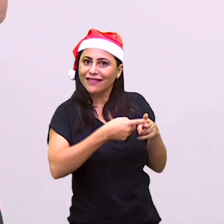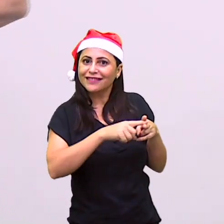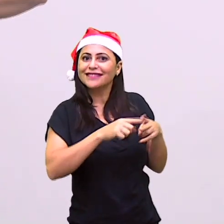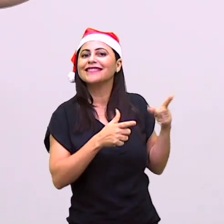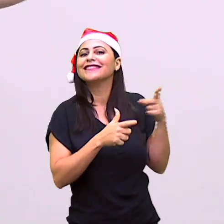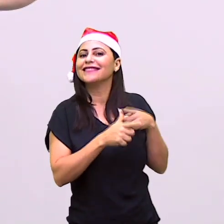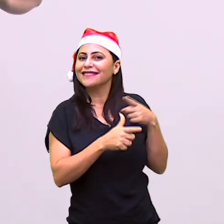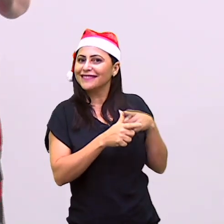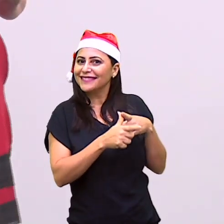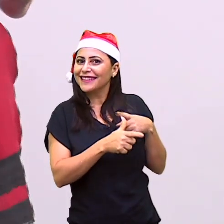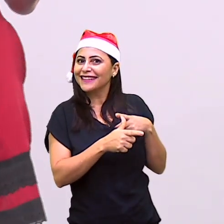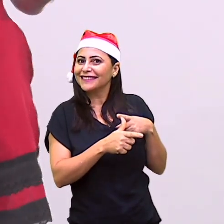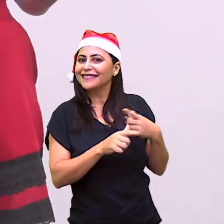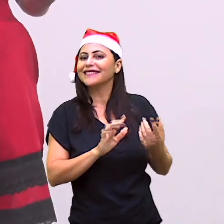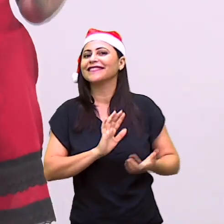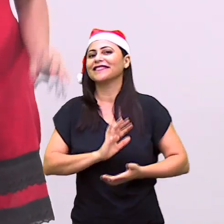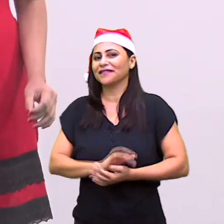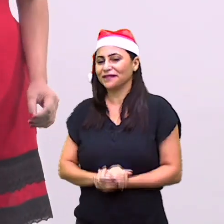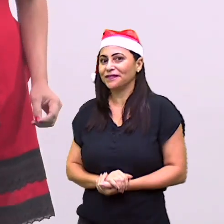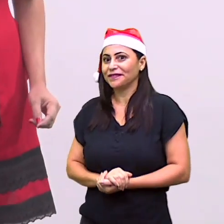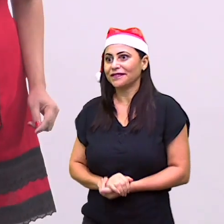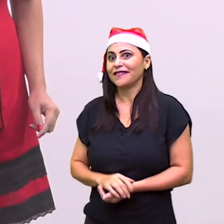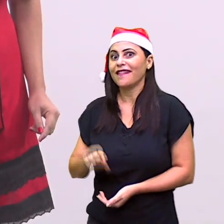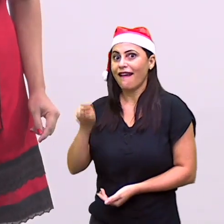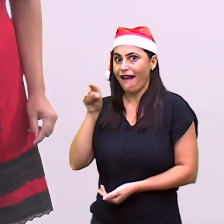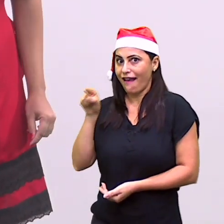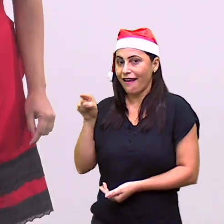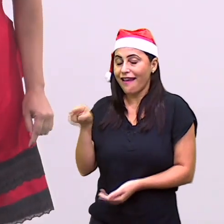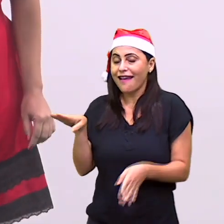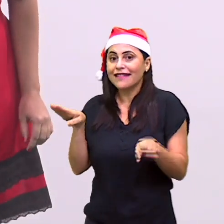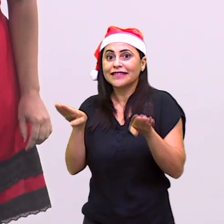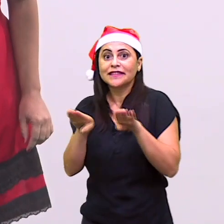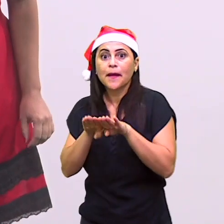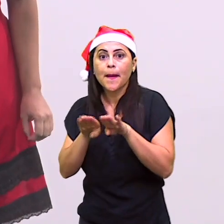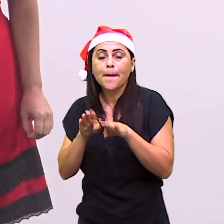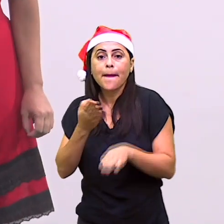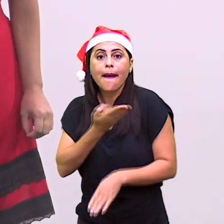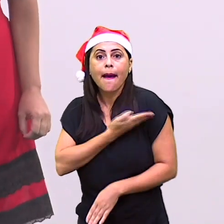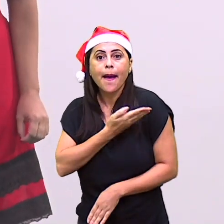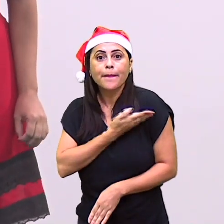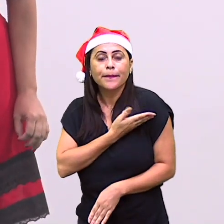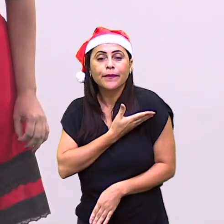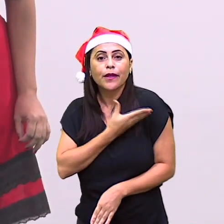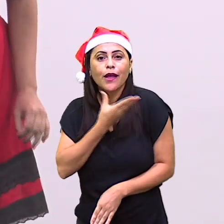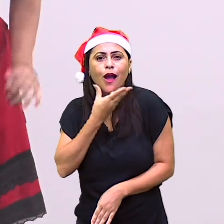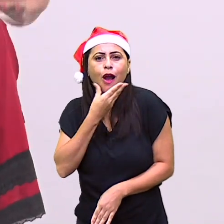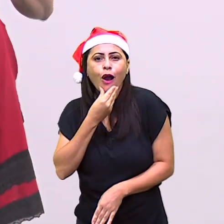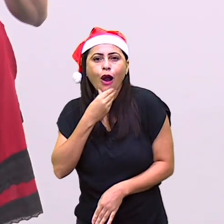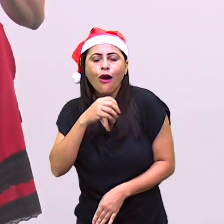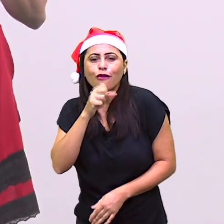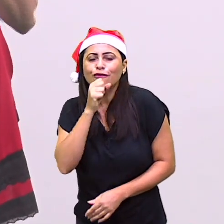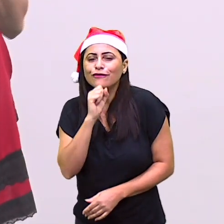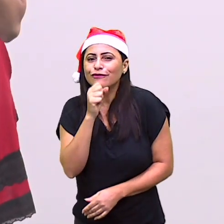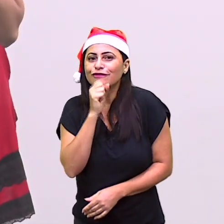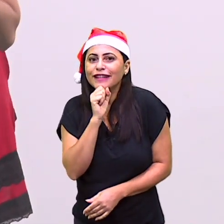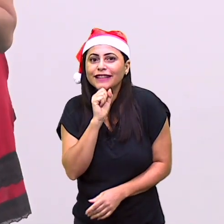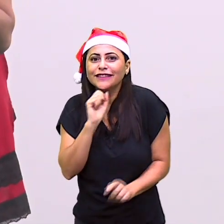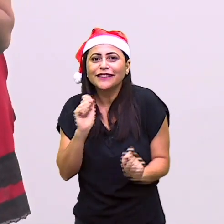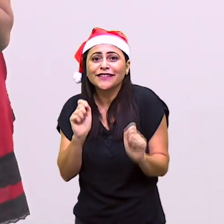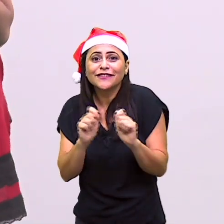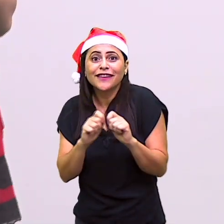mesmo! Beto também era amigo de um velhinho, sabe? Um velhinho que fazia